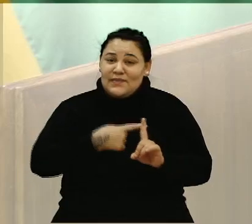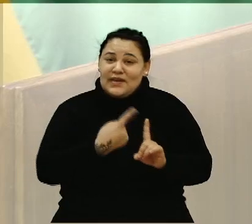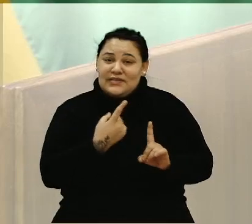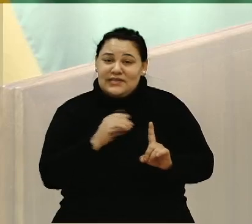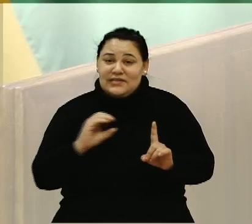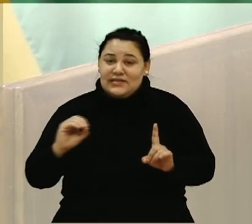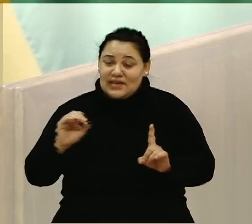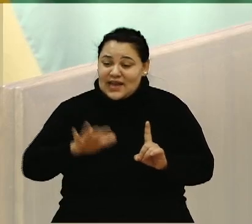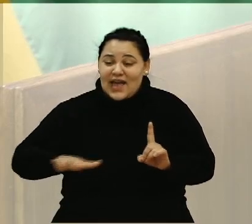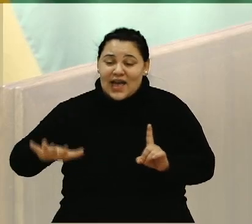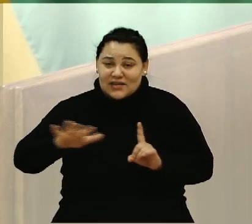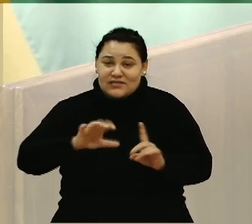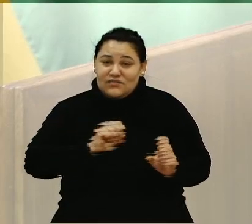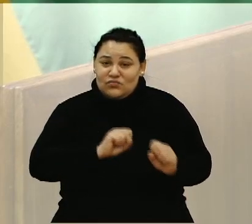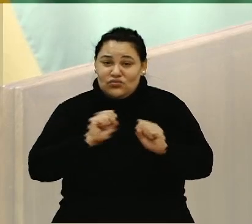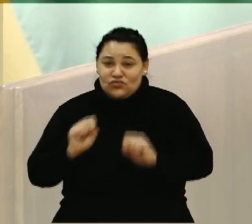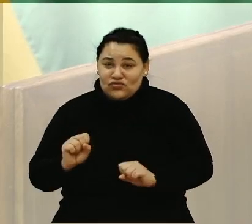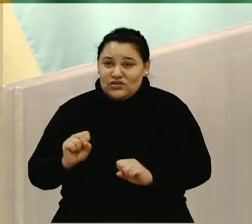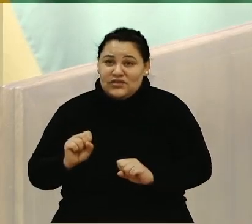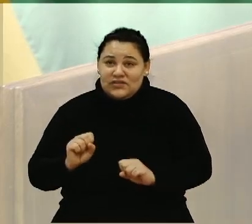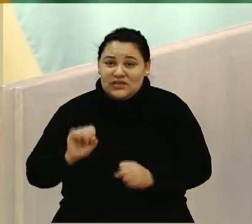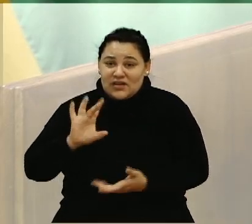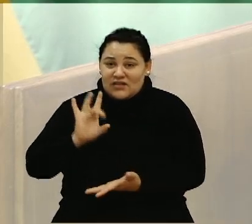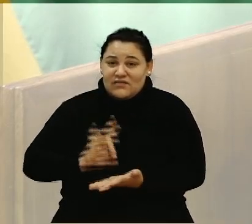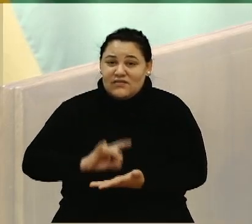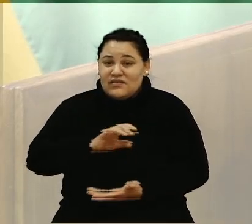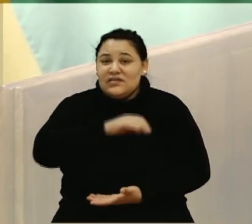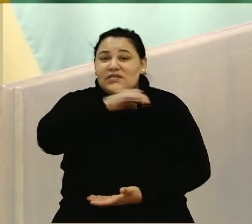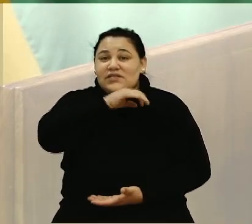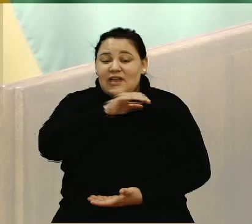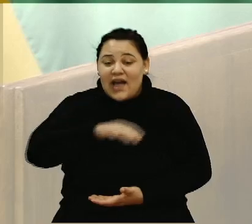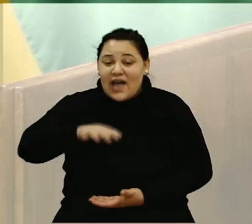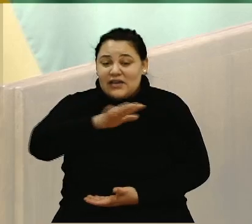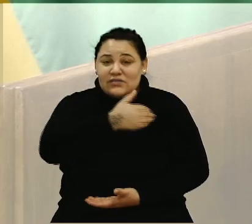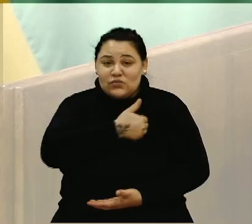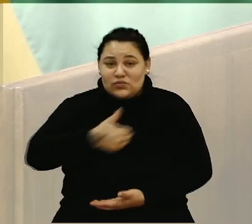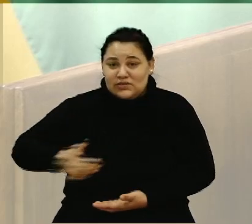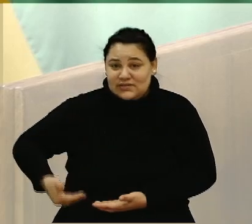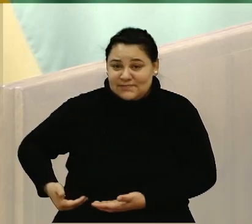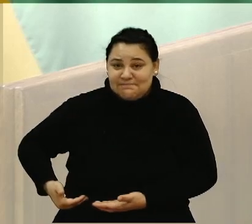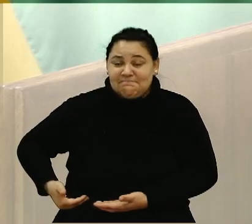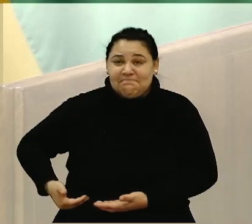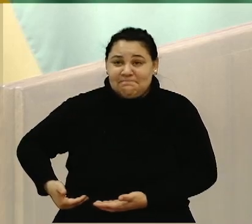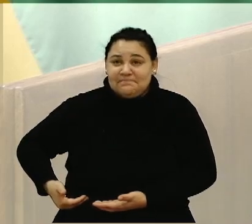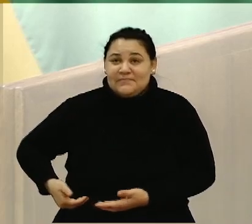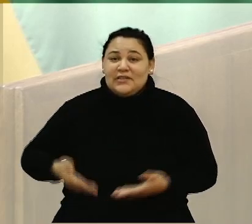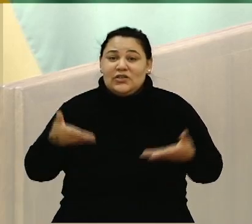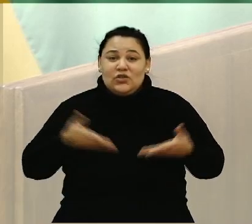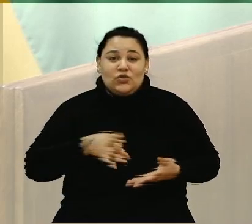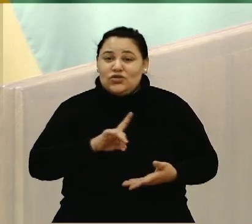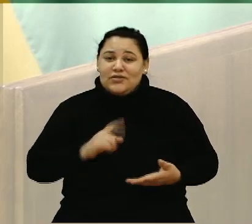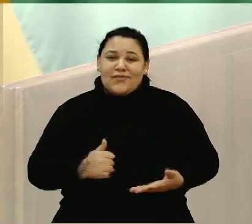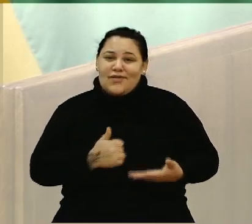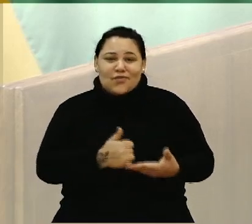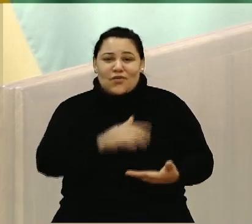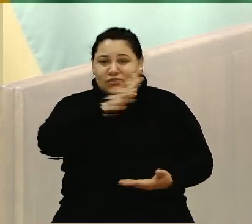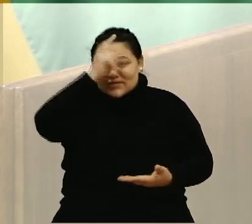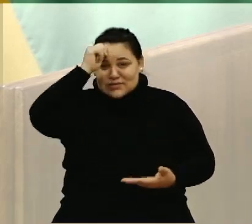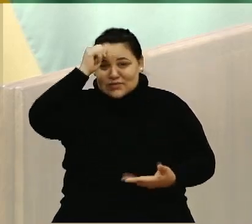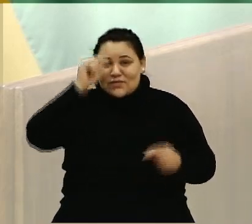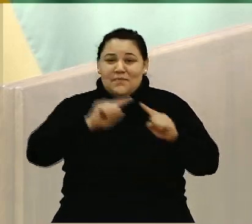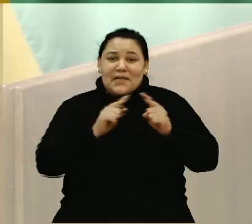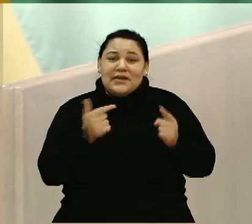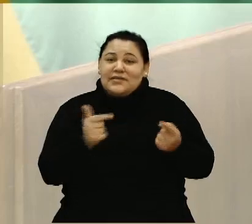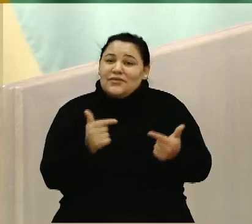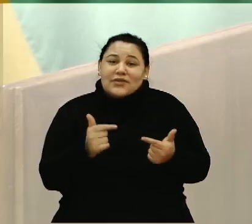poderiam também ser regularizadas, áreas públicas que hoje não contribuem para o município, mas que não tem como